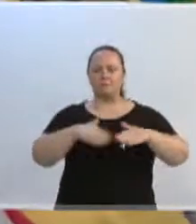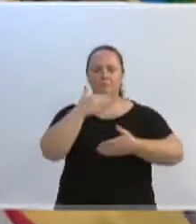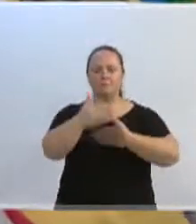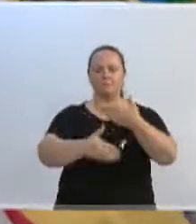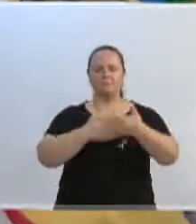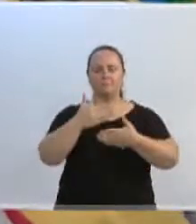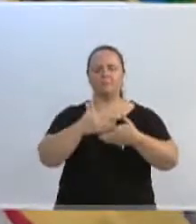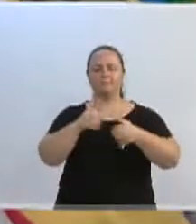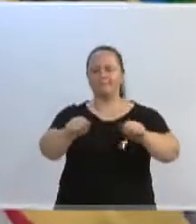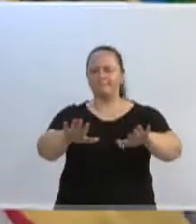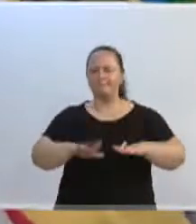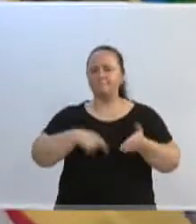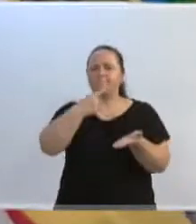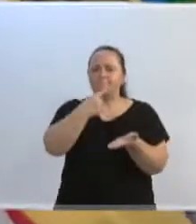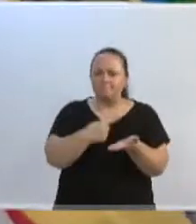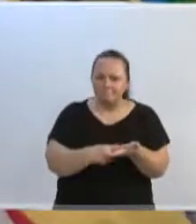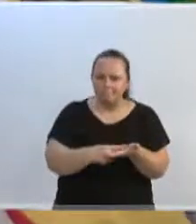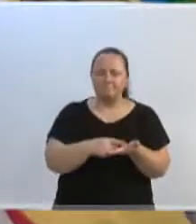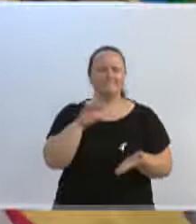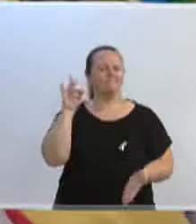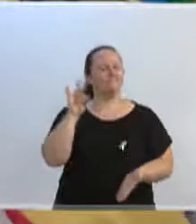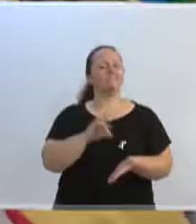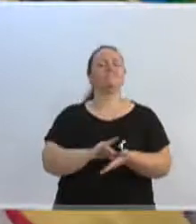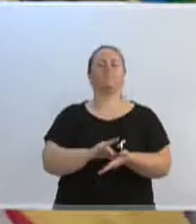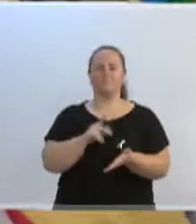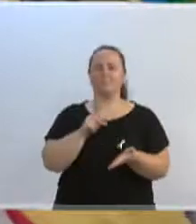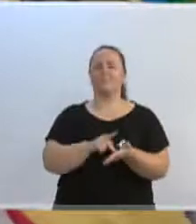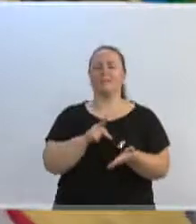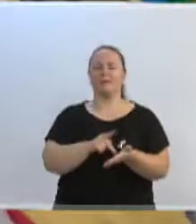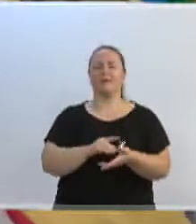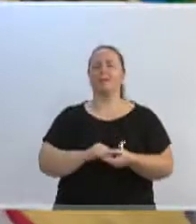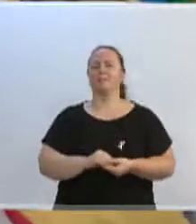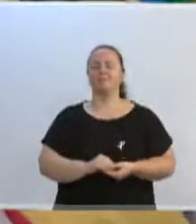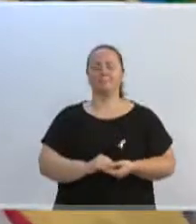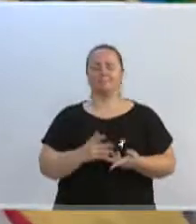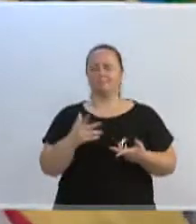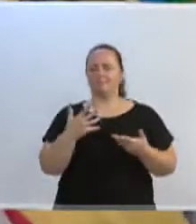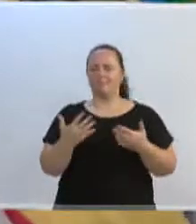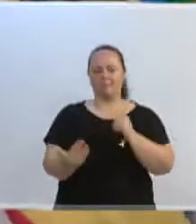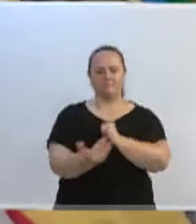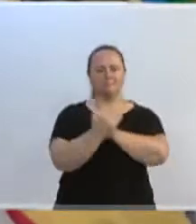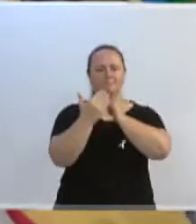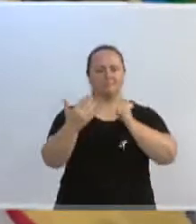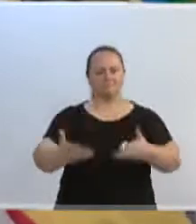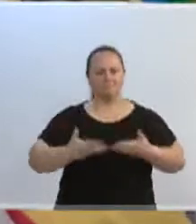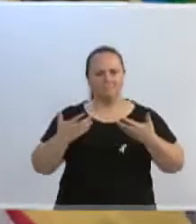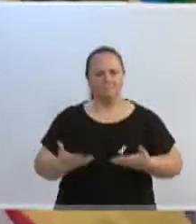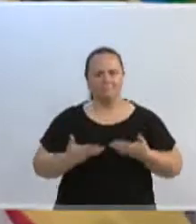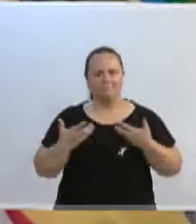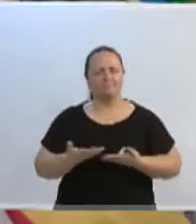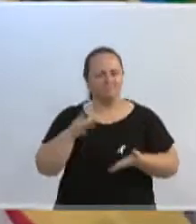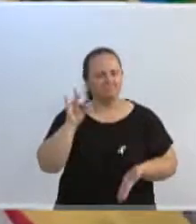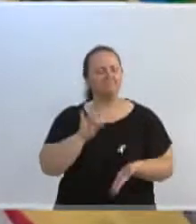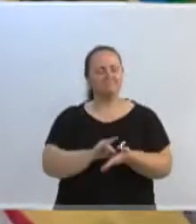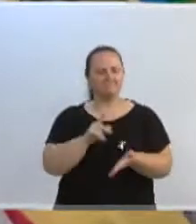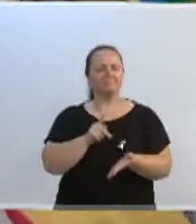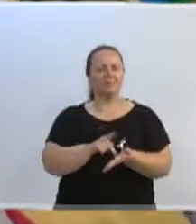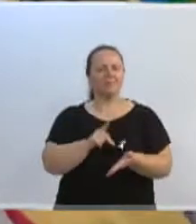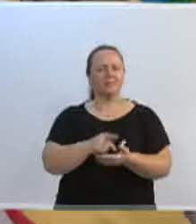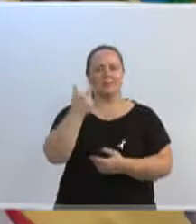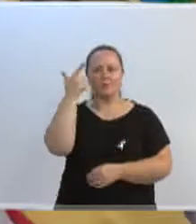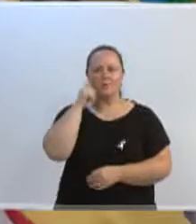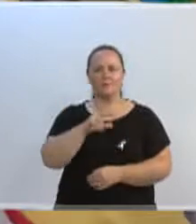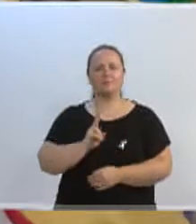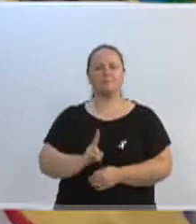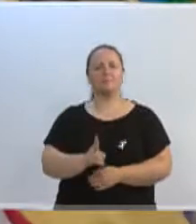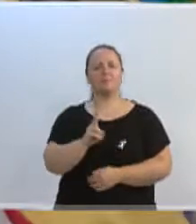Câmara, realmente é um instrumento motivador ainda maior para que a gente realmente continue